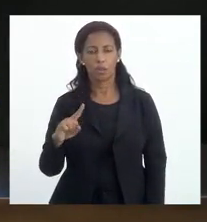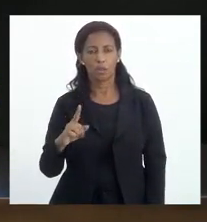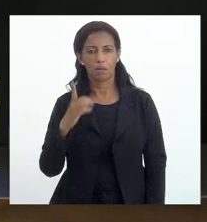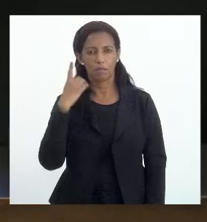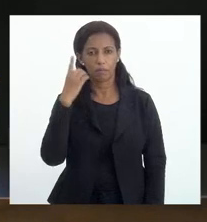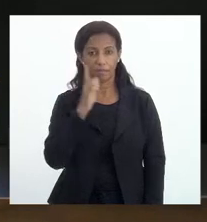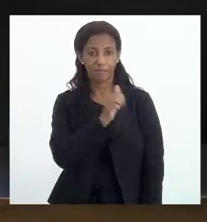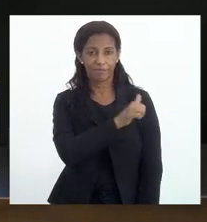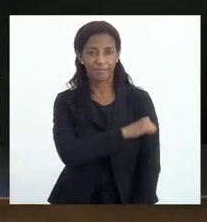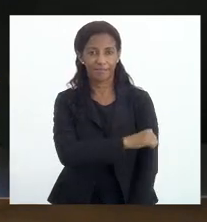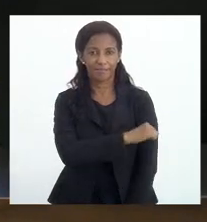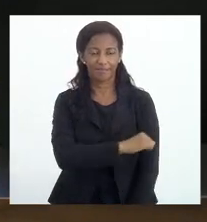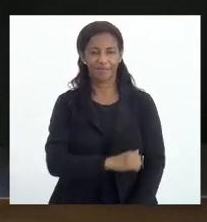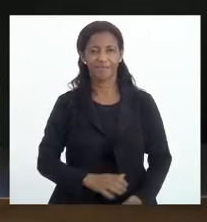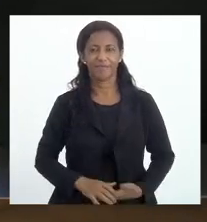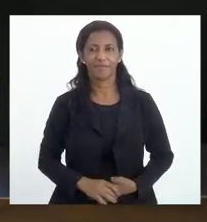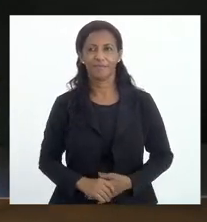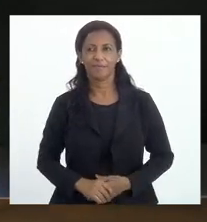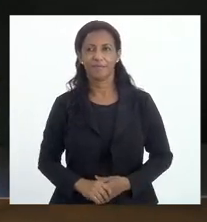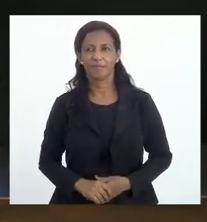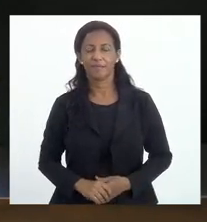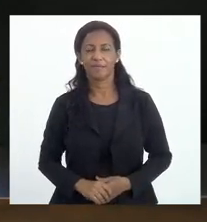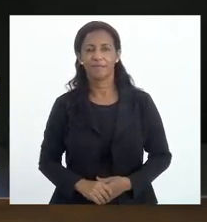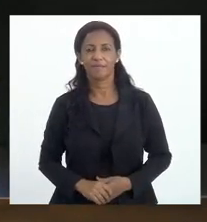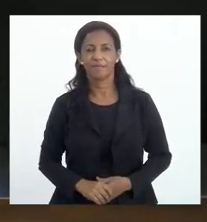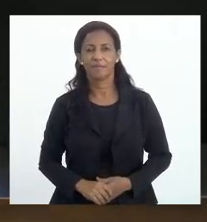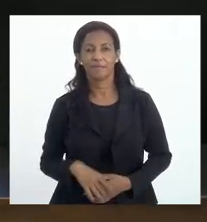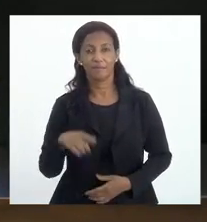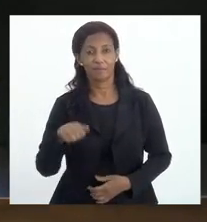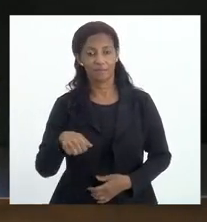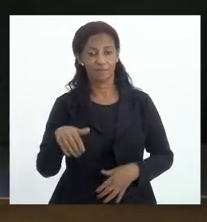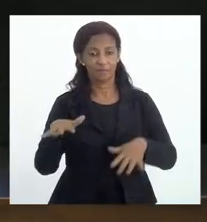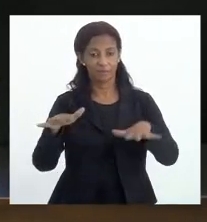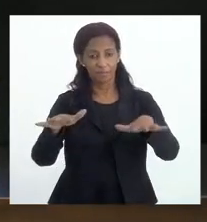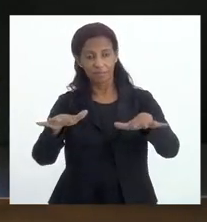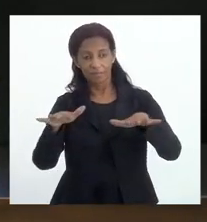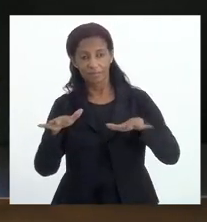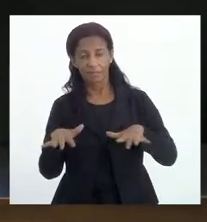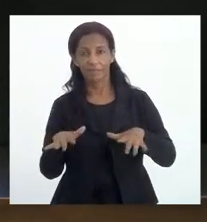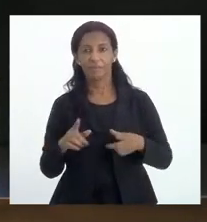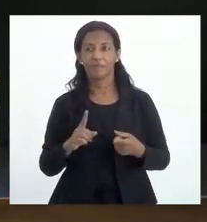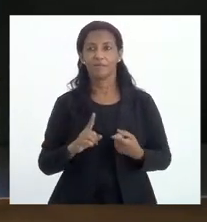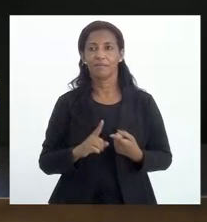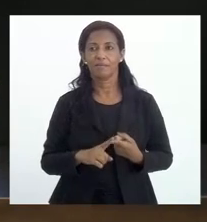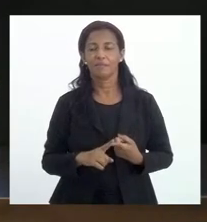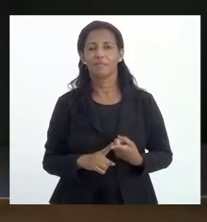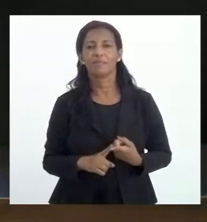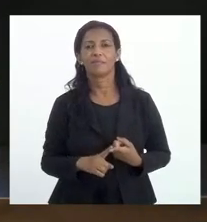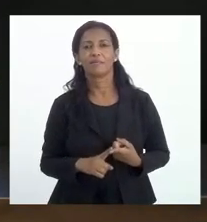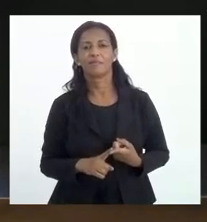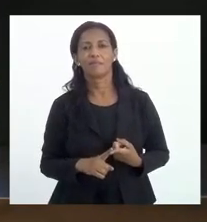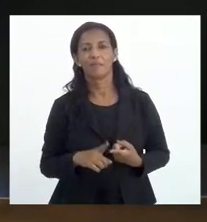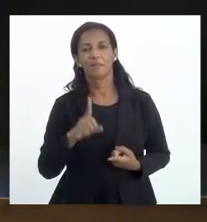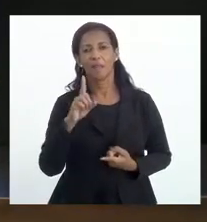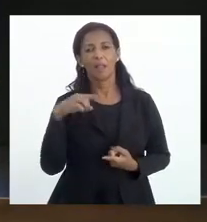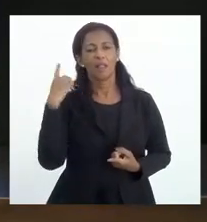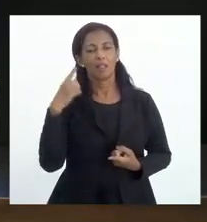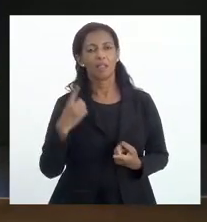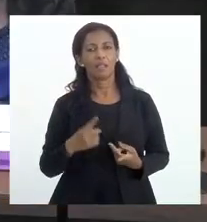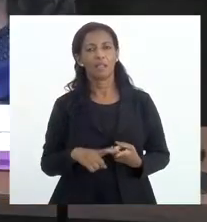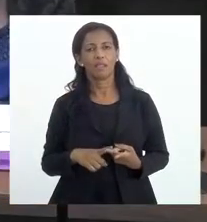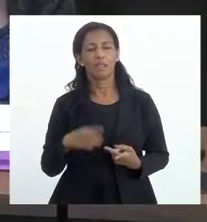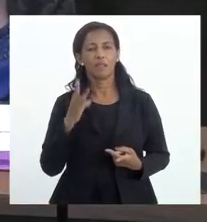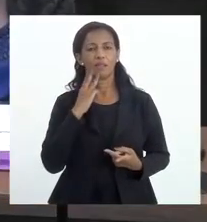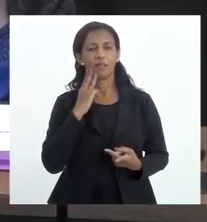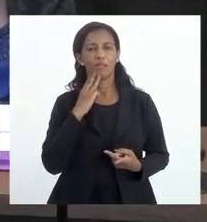deputada enfermeira Rejane. E aqui no plenário, presente, deputada Dani Monteiro,